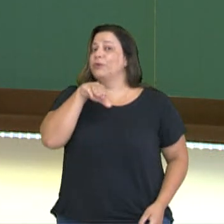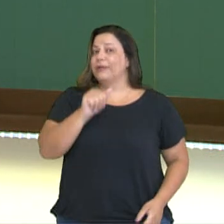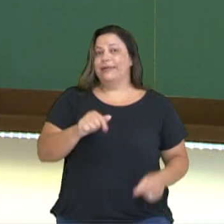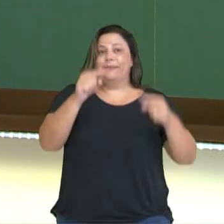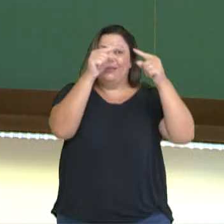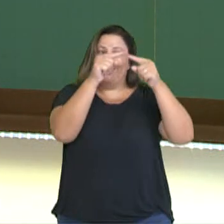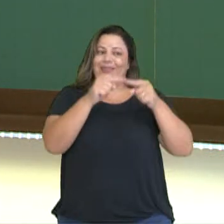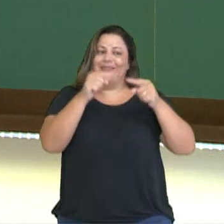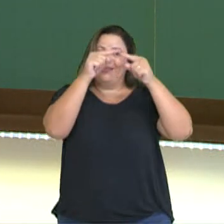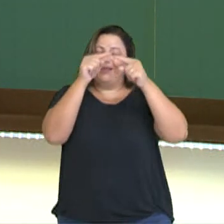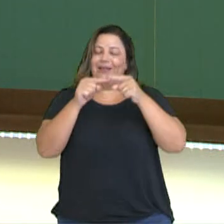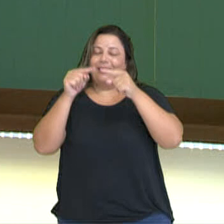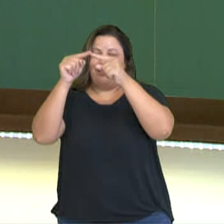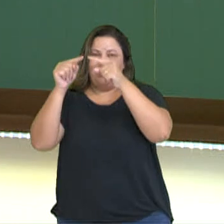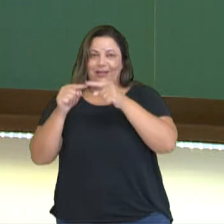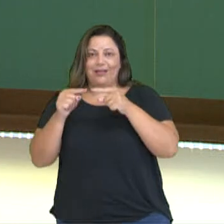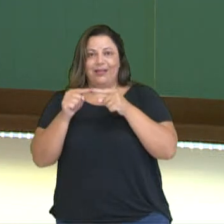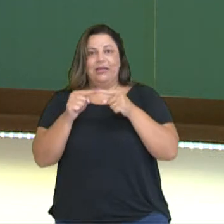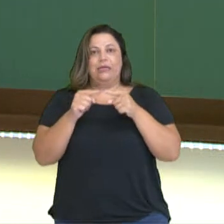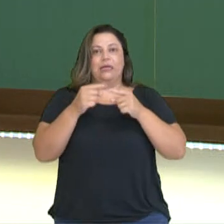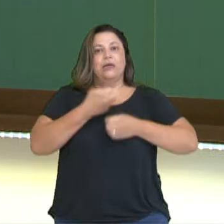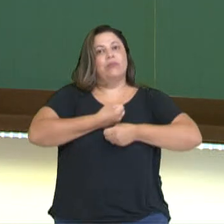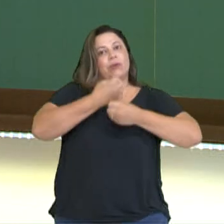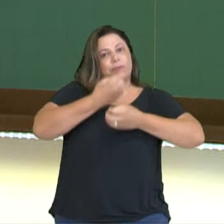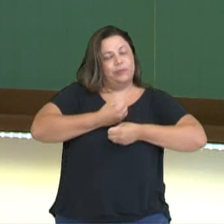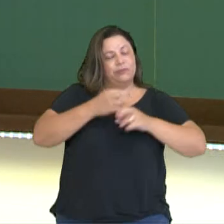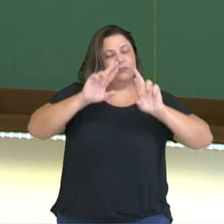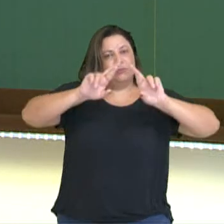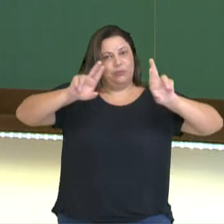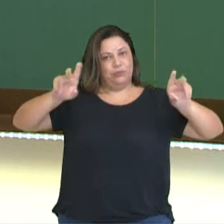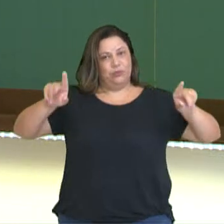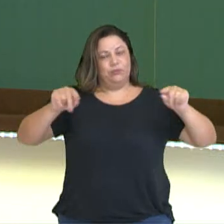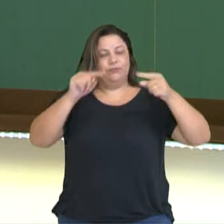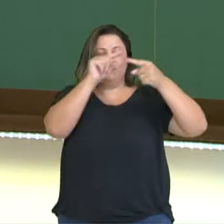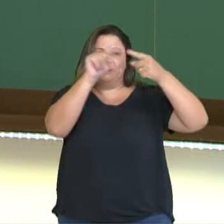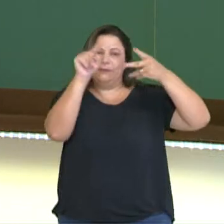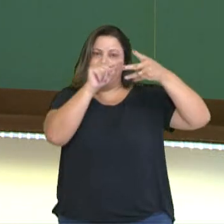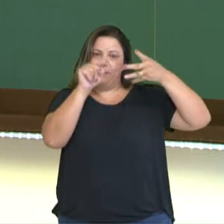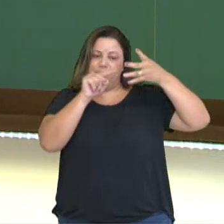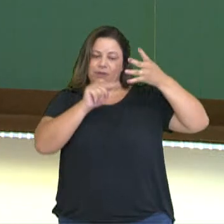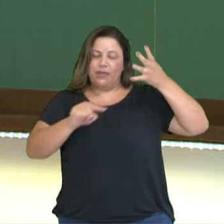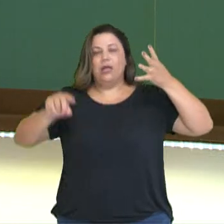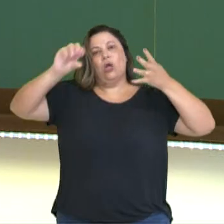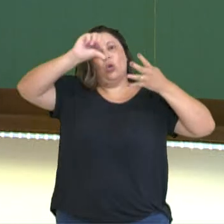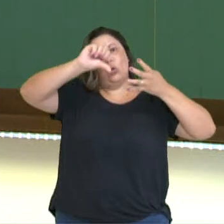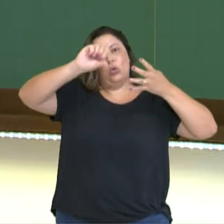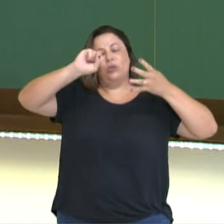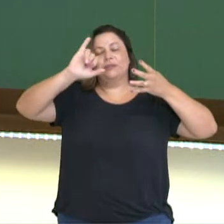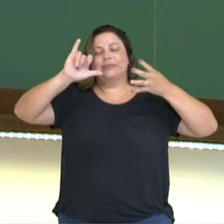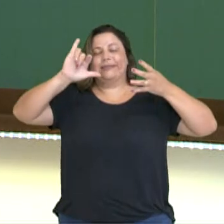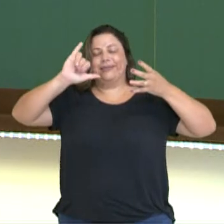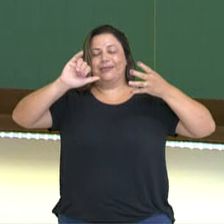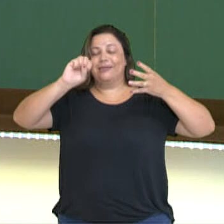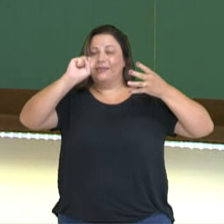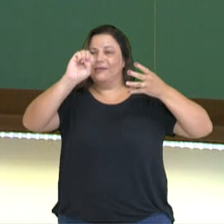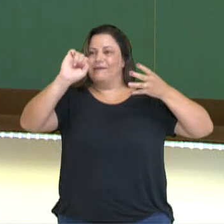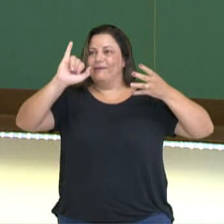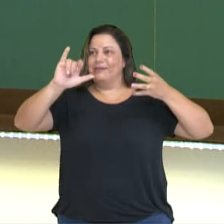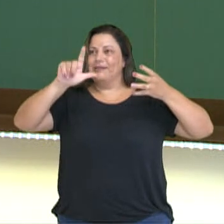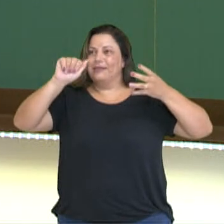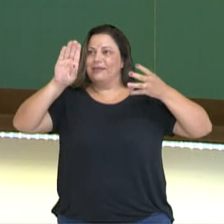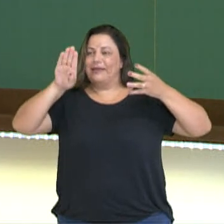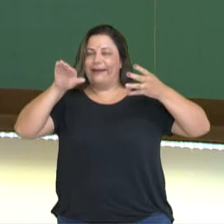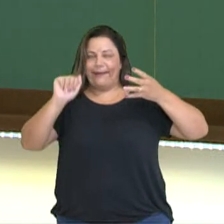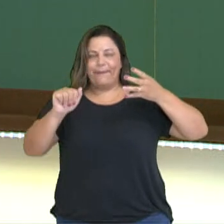poema for 9 sílabas poéticas, todas as linhas terão que ter 9 sílabas poéticas. Se for 7